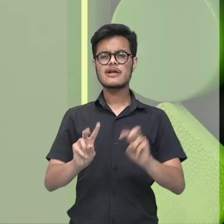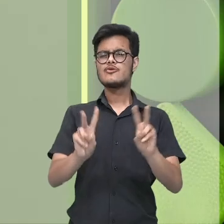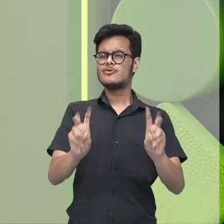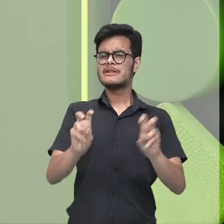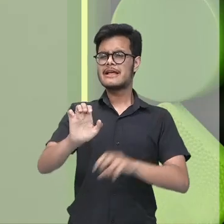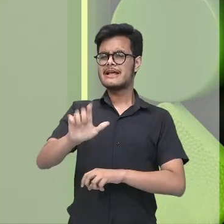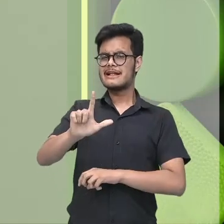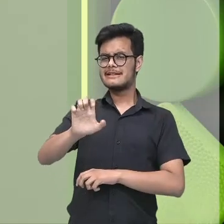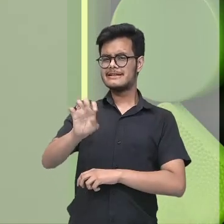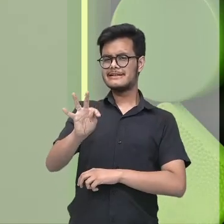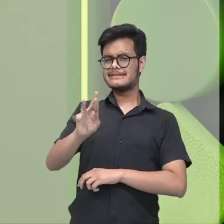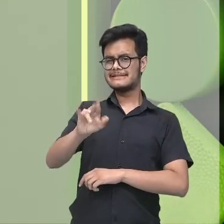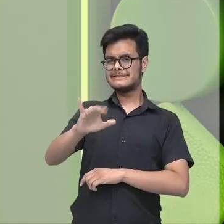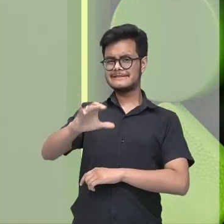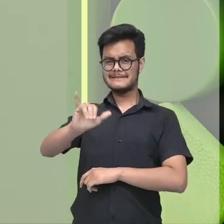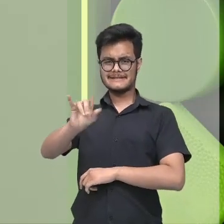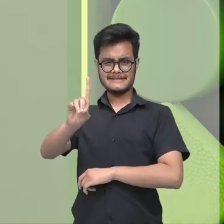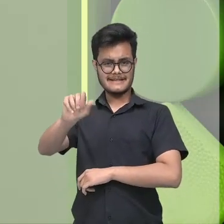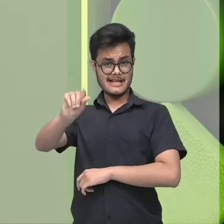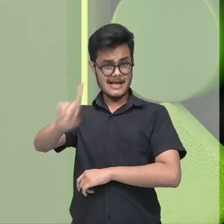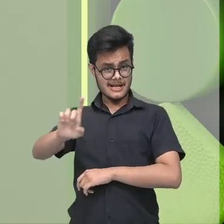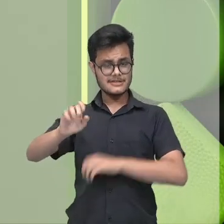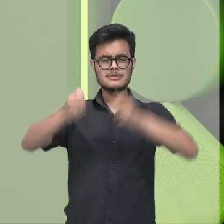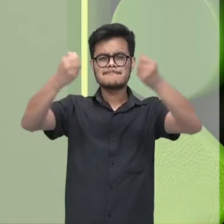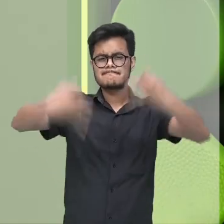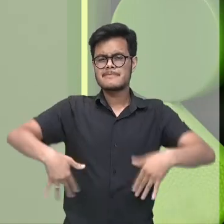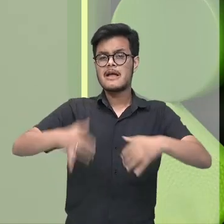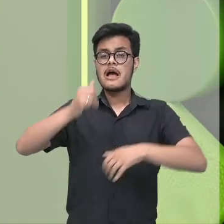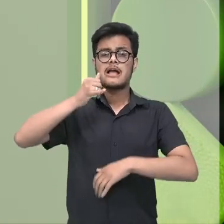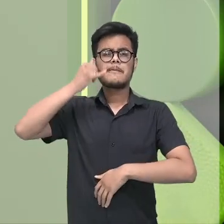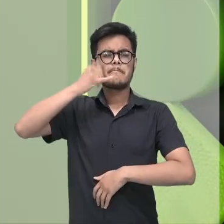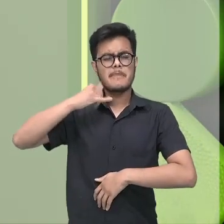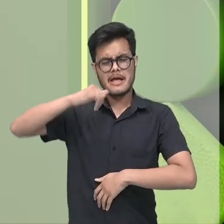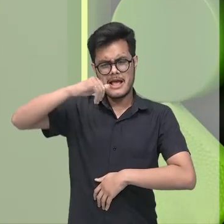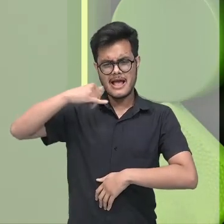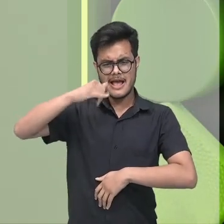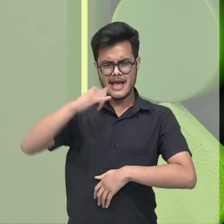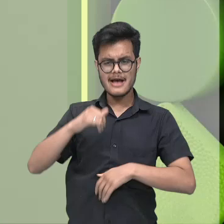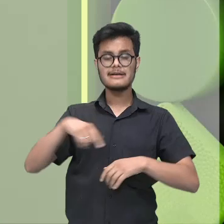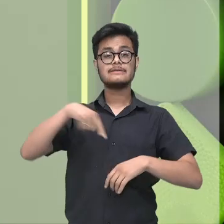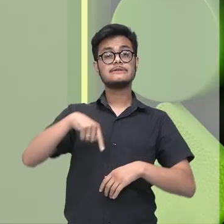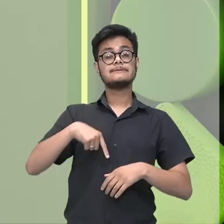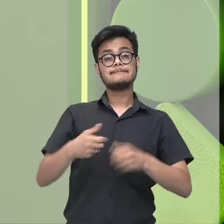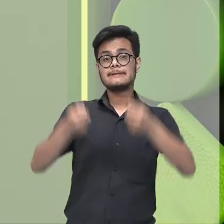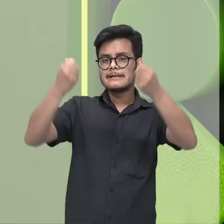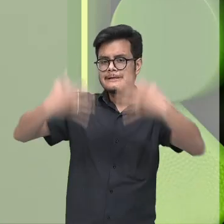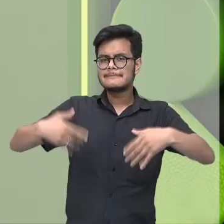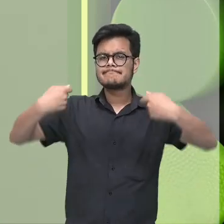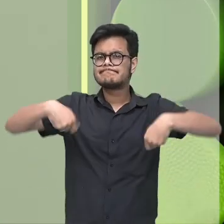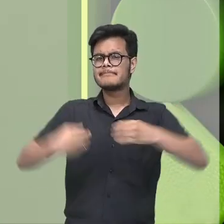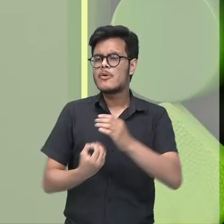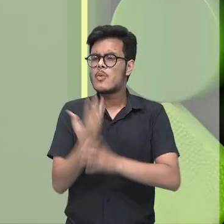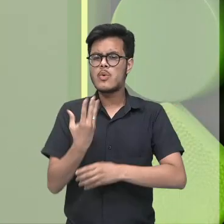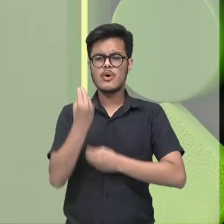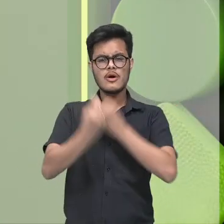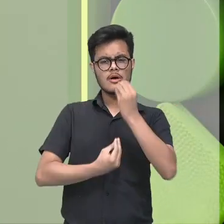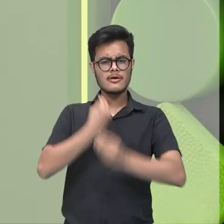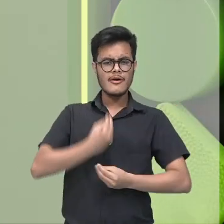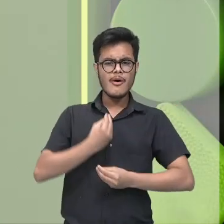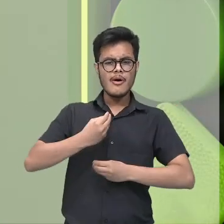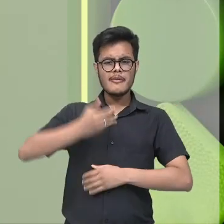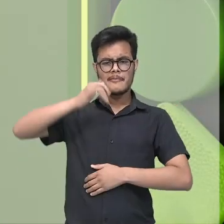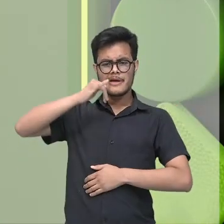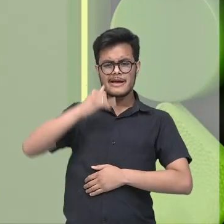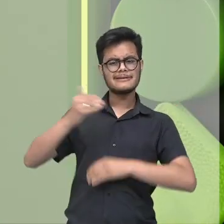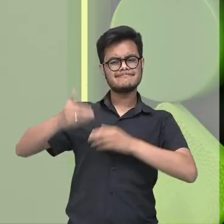que vocês já perceberam que quando se fala de eletricidade, temos que falar da origem da sua